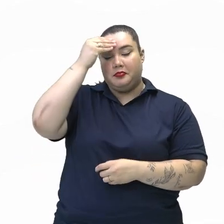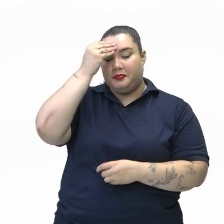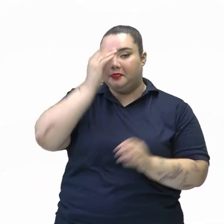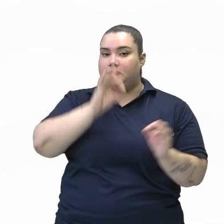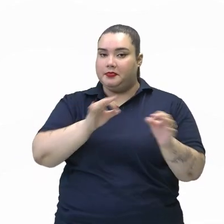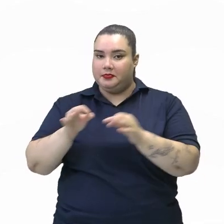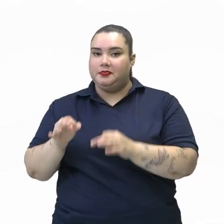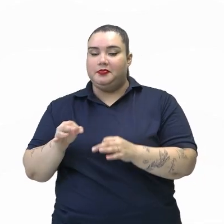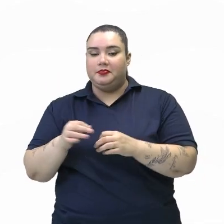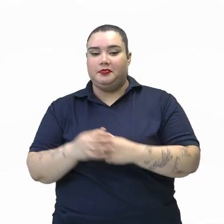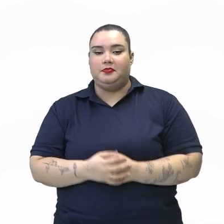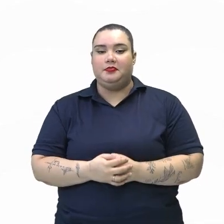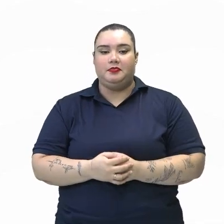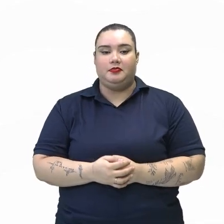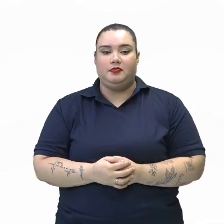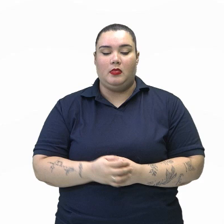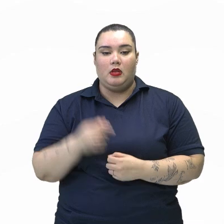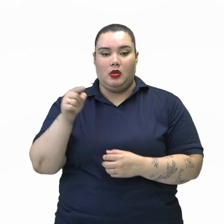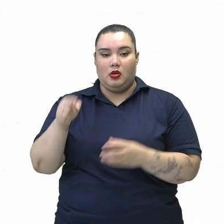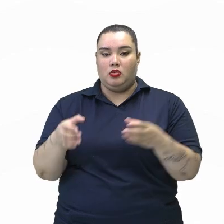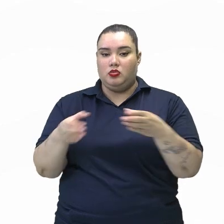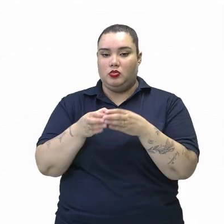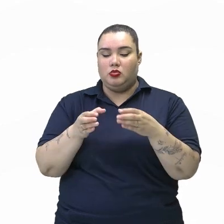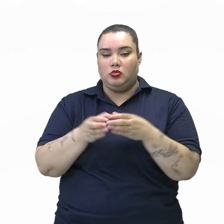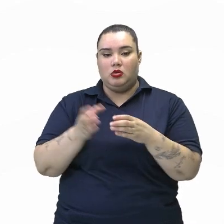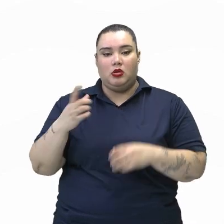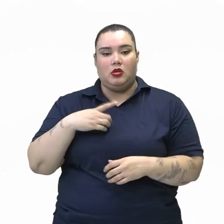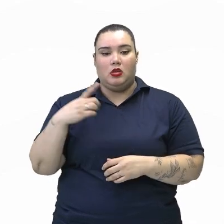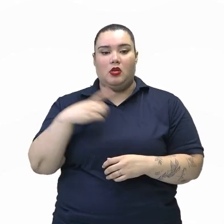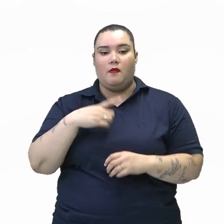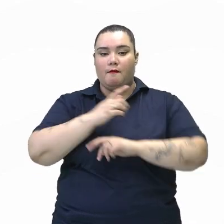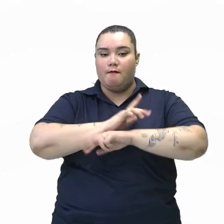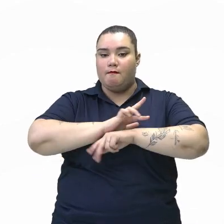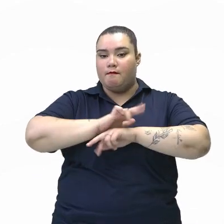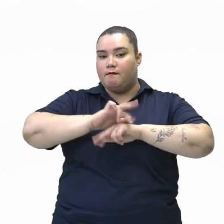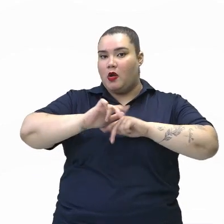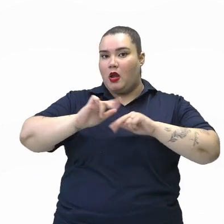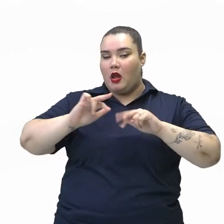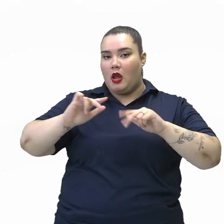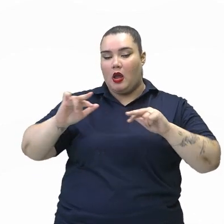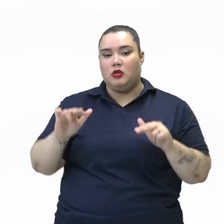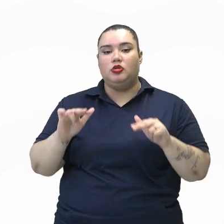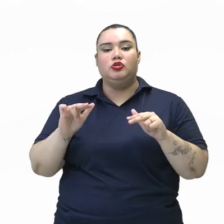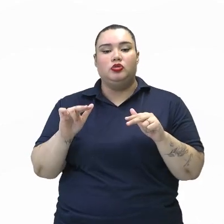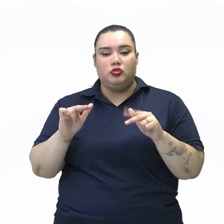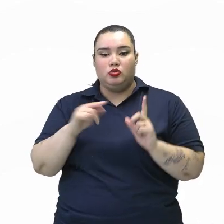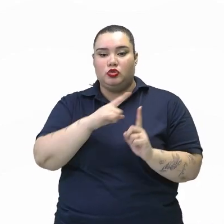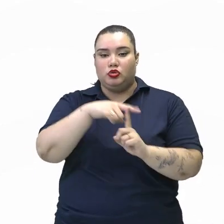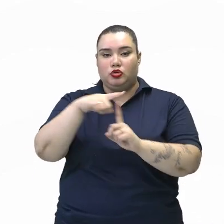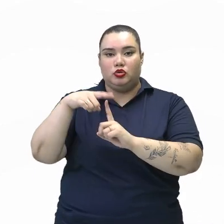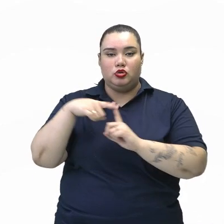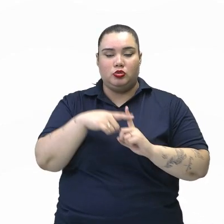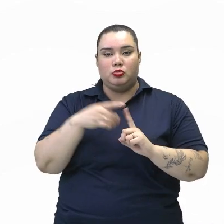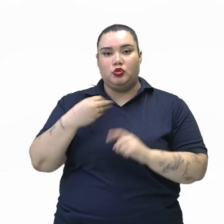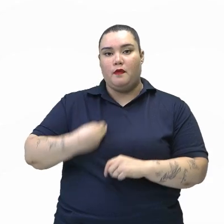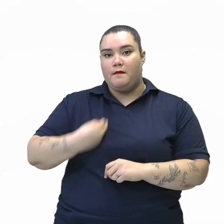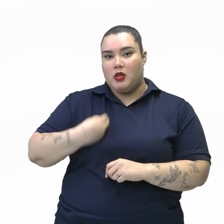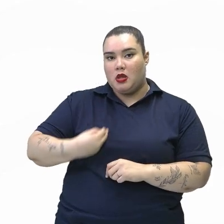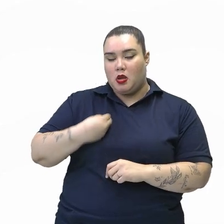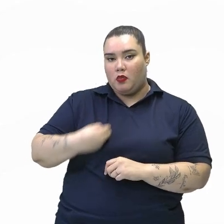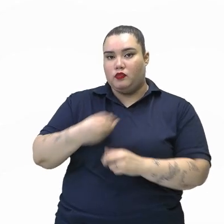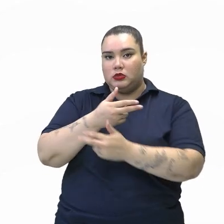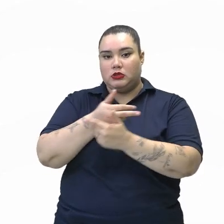dos animais. Neste grupo são encontrados várias espécies de